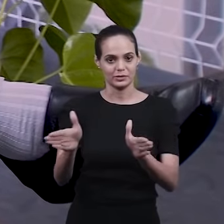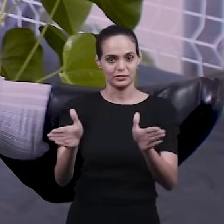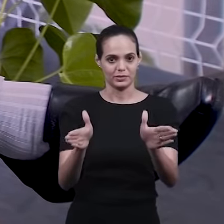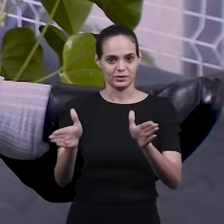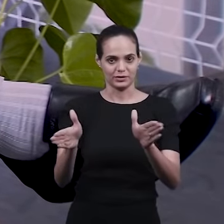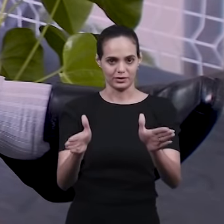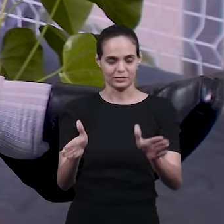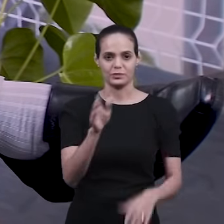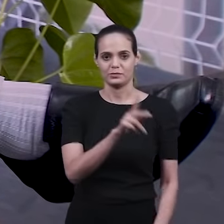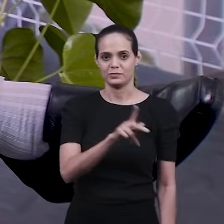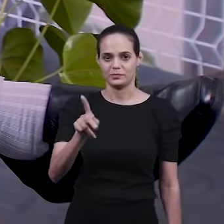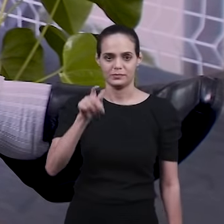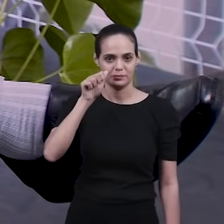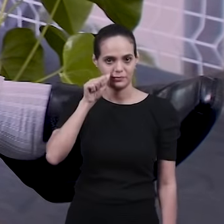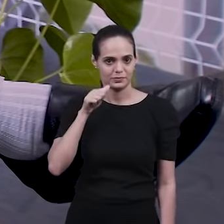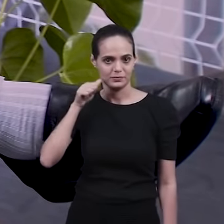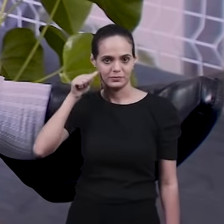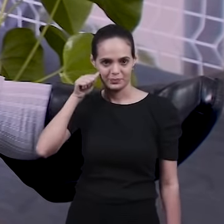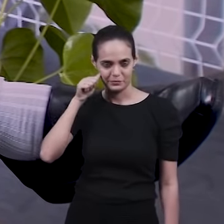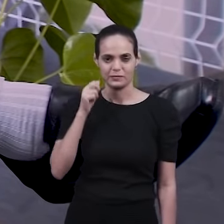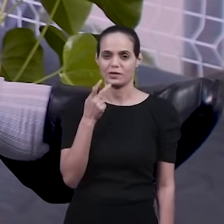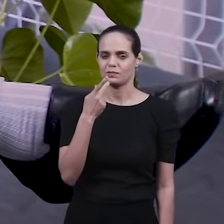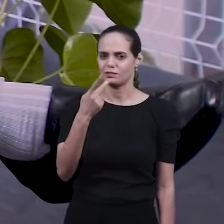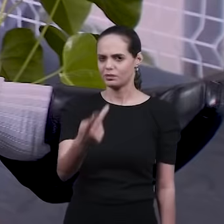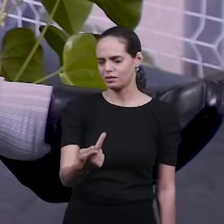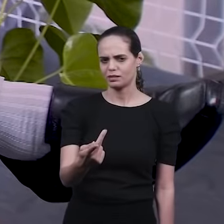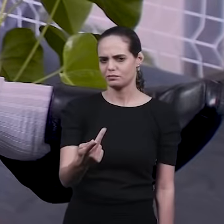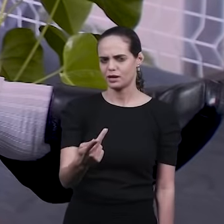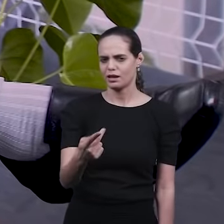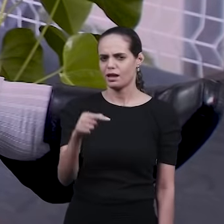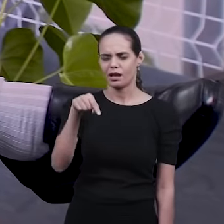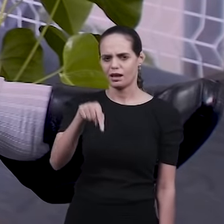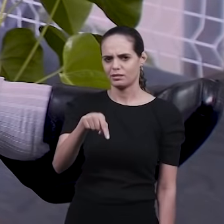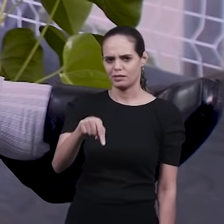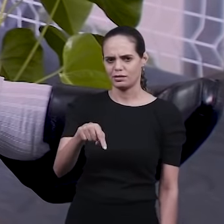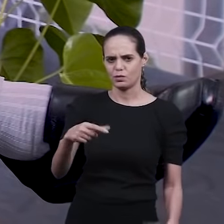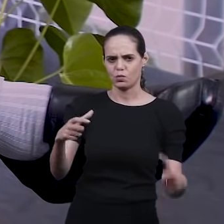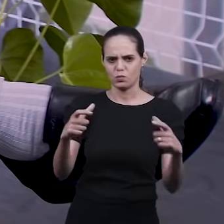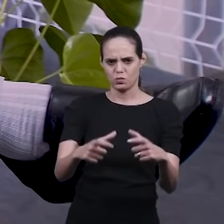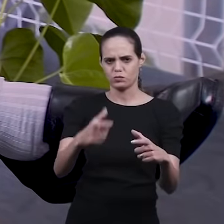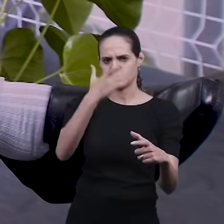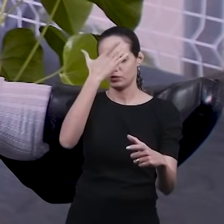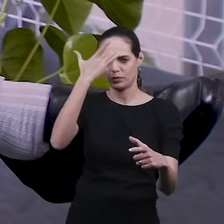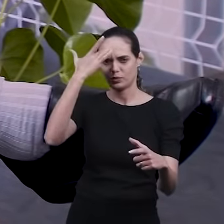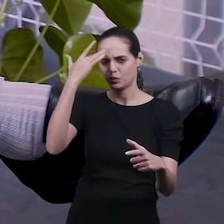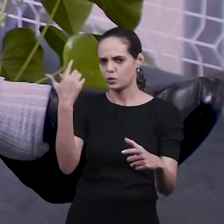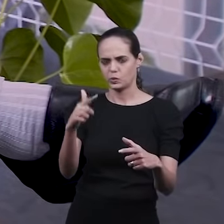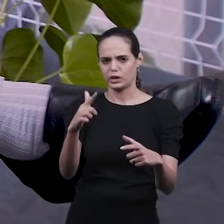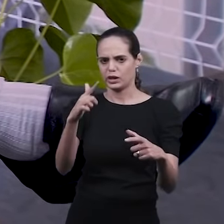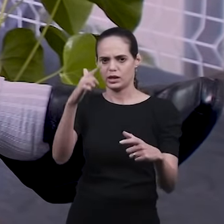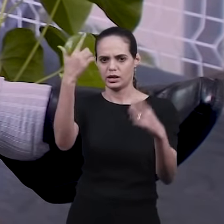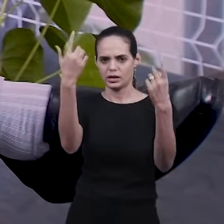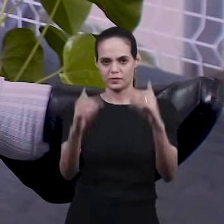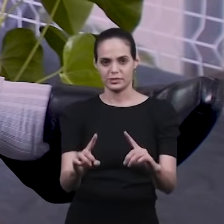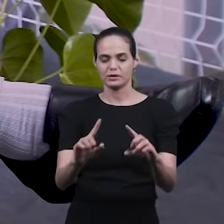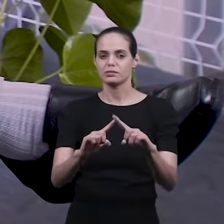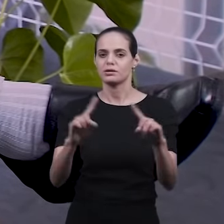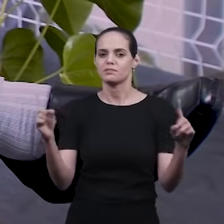falar sobre o público que não tem deficiência e, ao mesmo tempo, também precisa